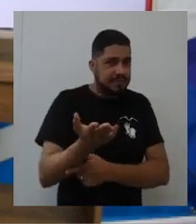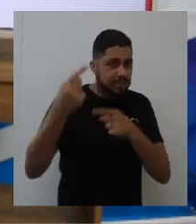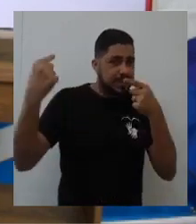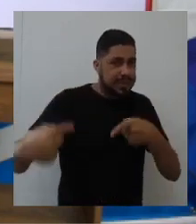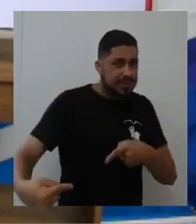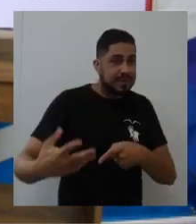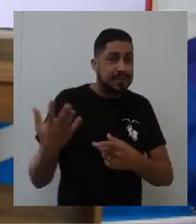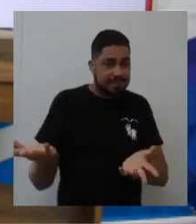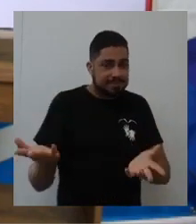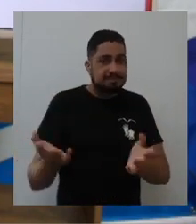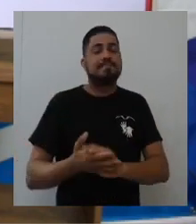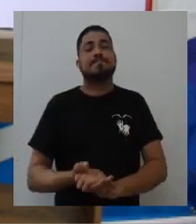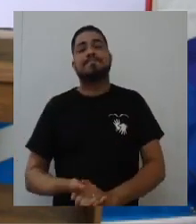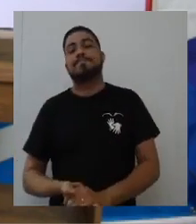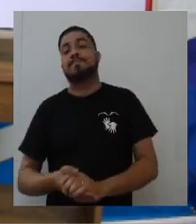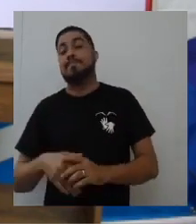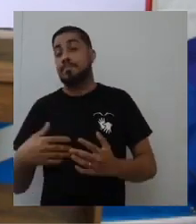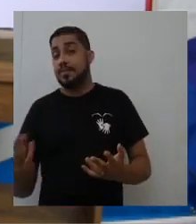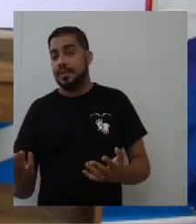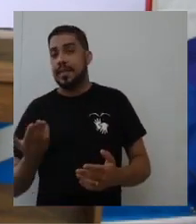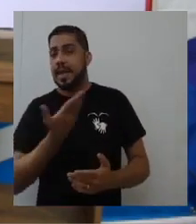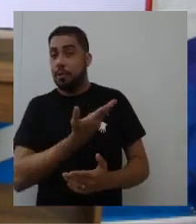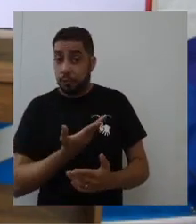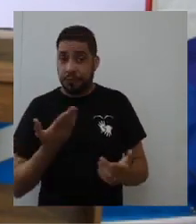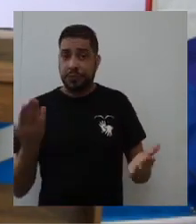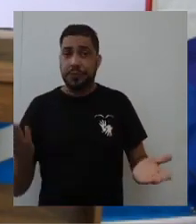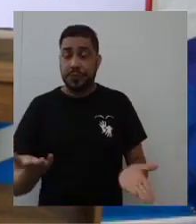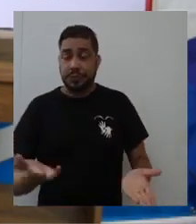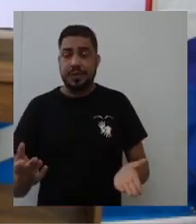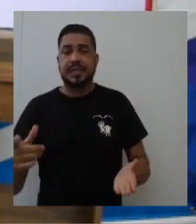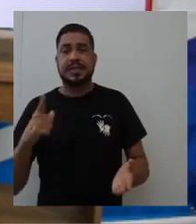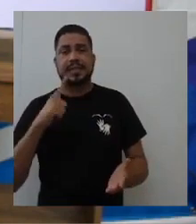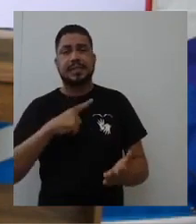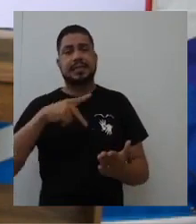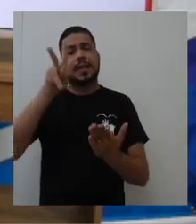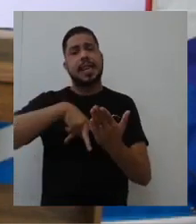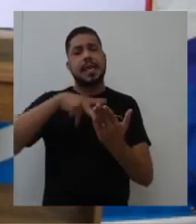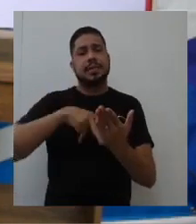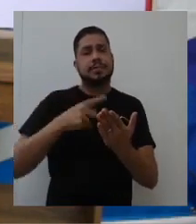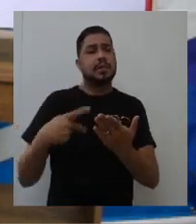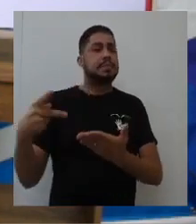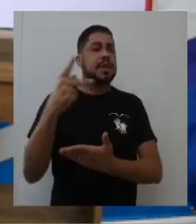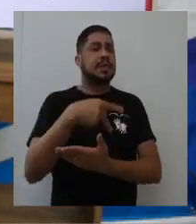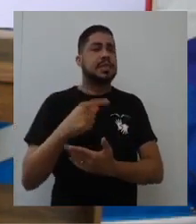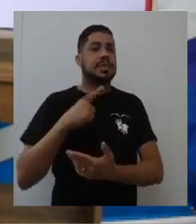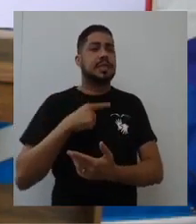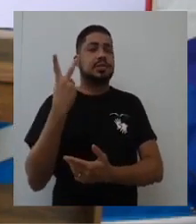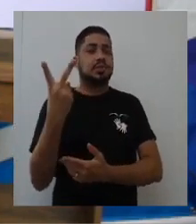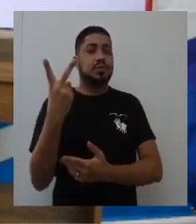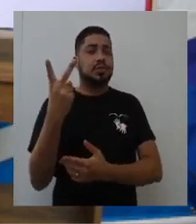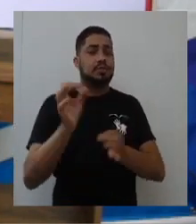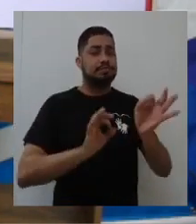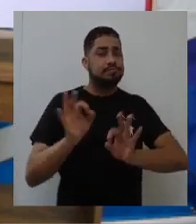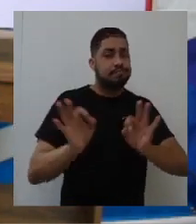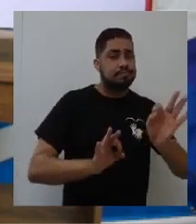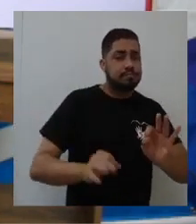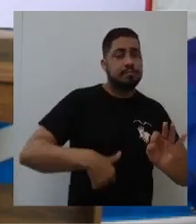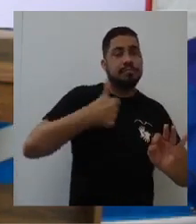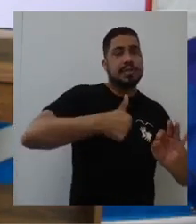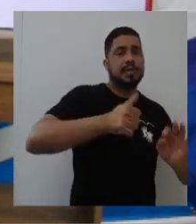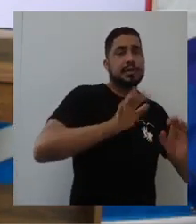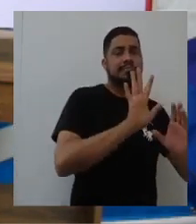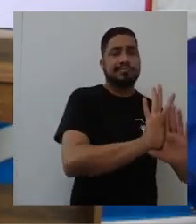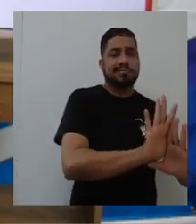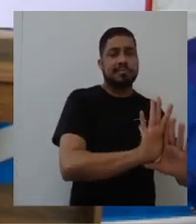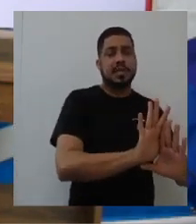desafio? Justamente. Nesse caso aí, a gente tem uma leitura de imagens que tem dois planos. A gente teve o primeiro plano, ou